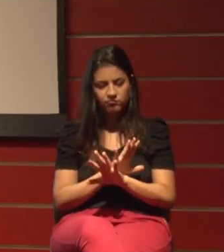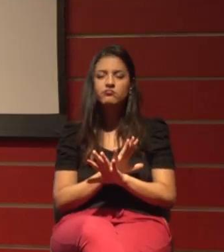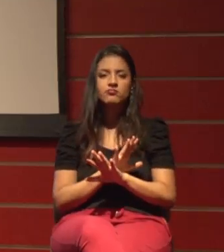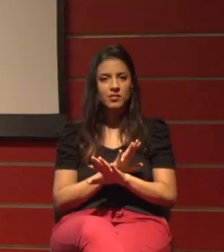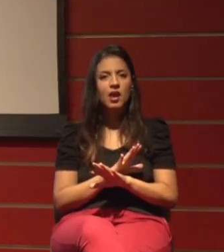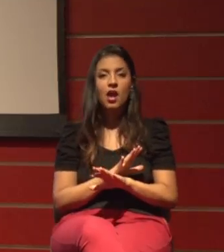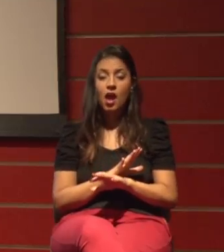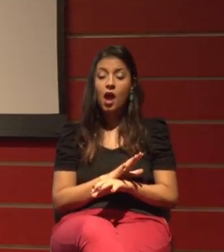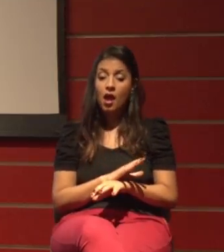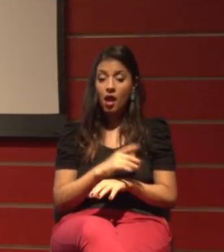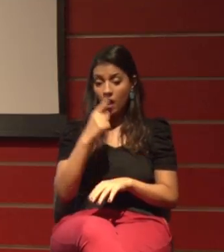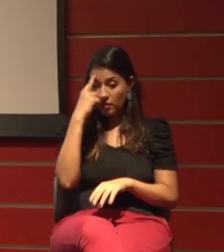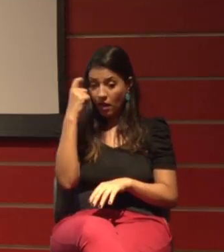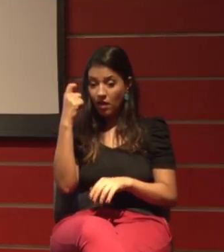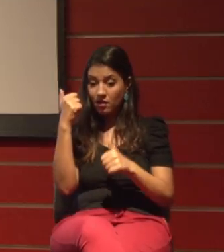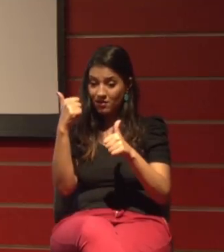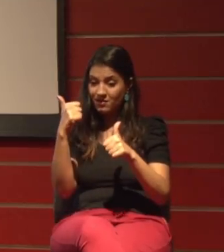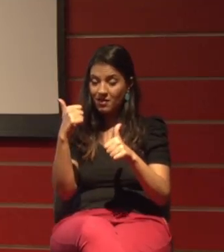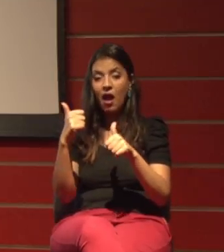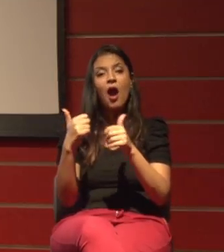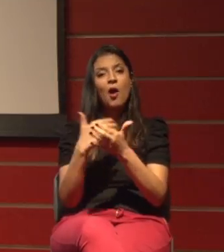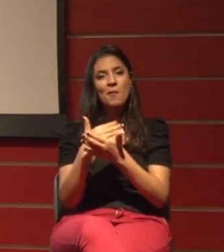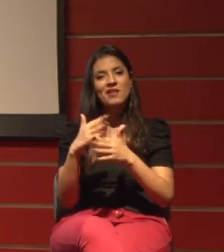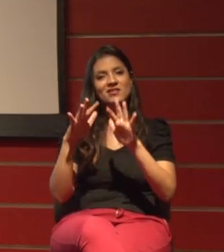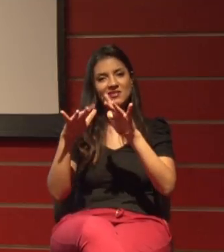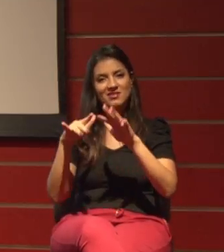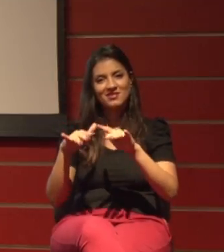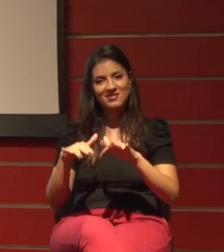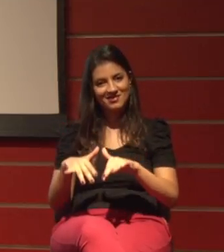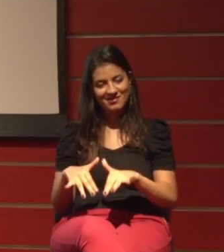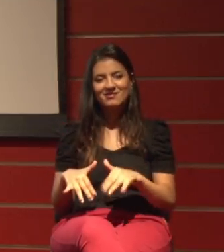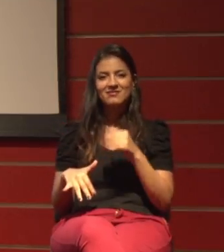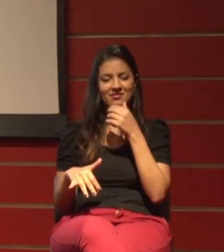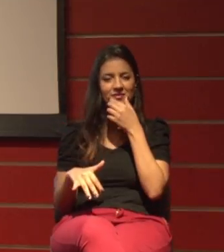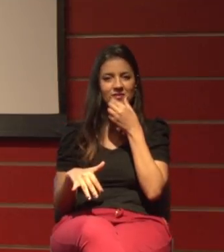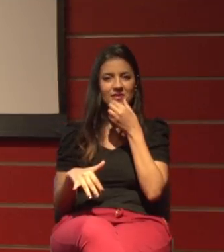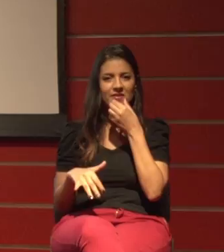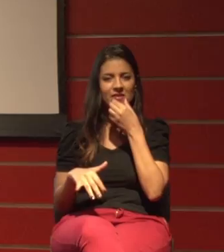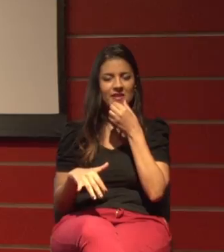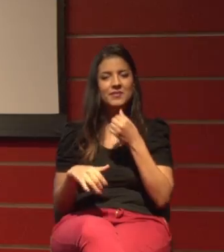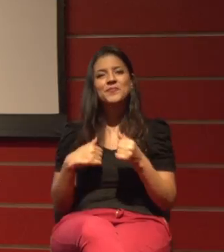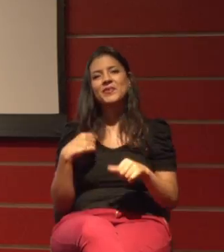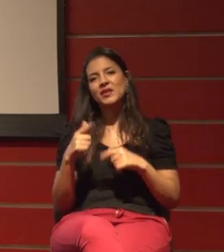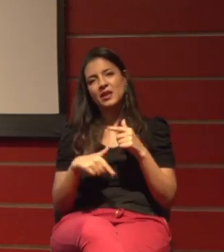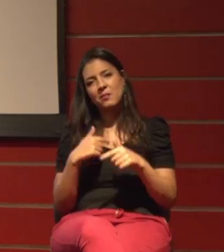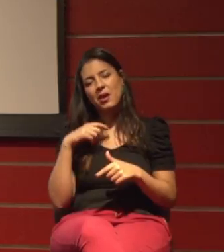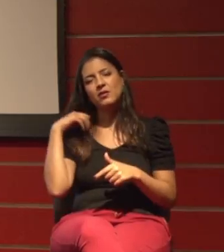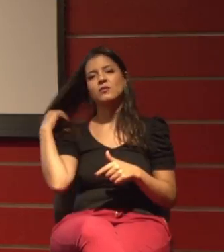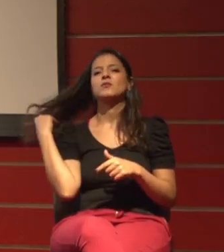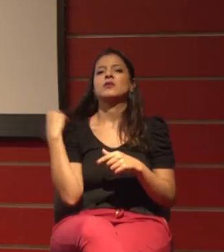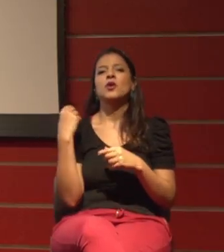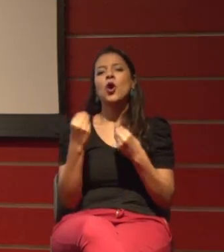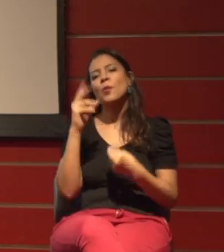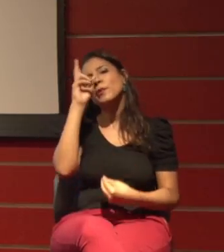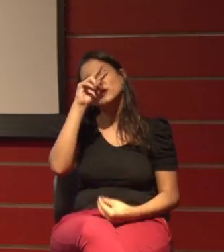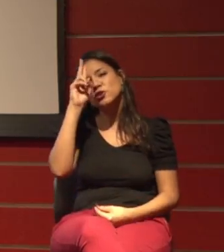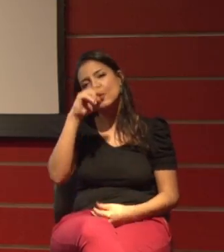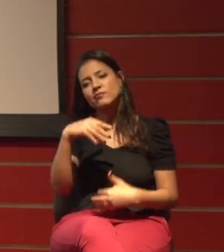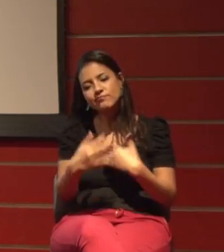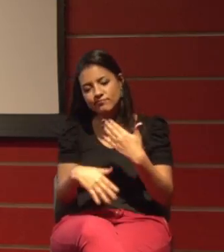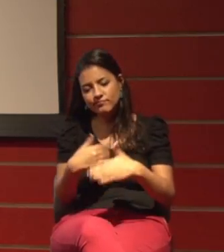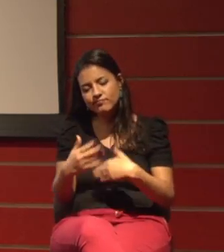desenvolver essa história né Eu trabalho com essa etapa de eh desenvolvimento de uma história